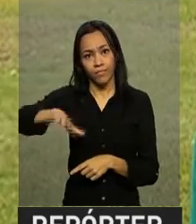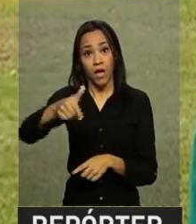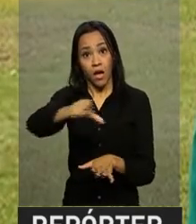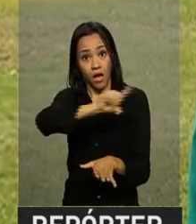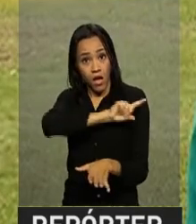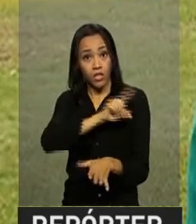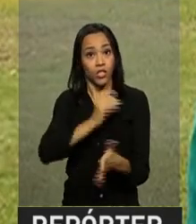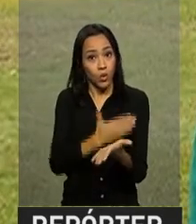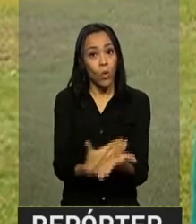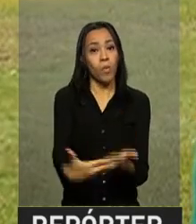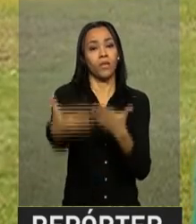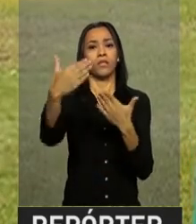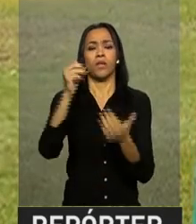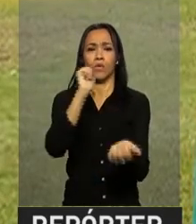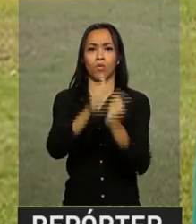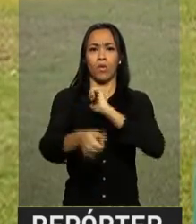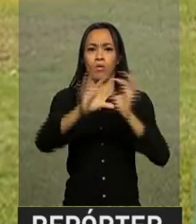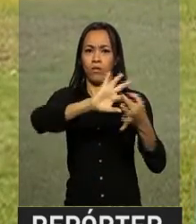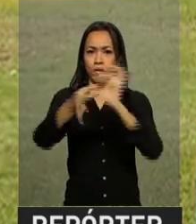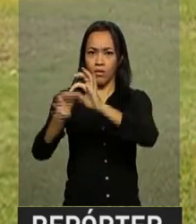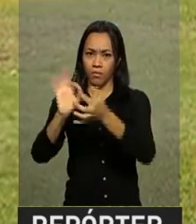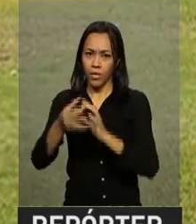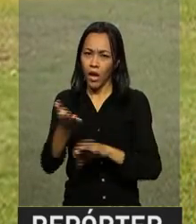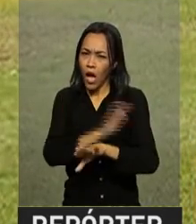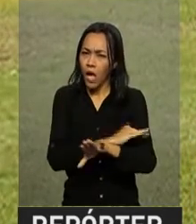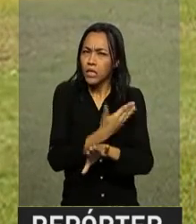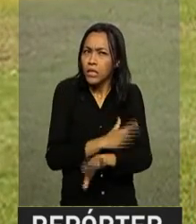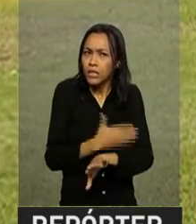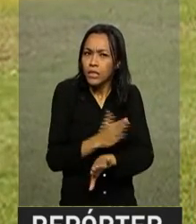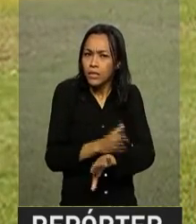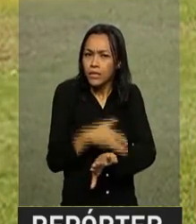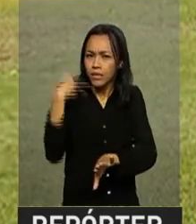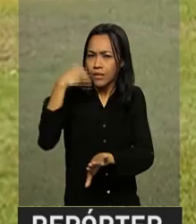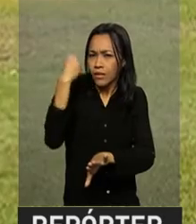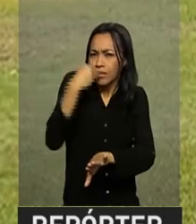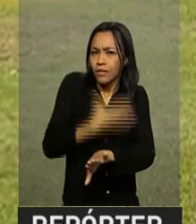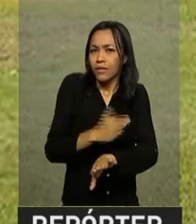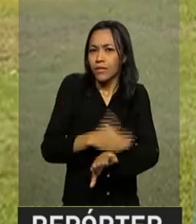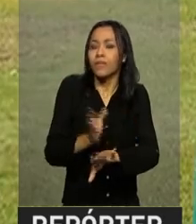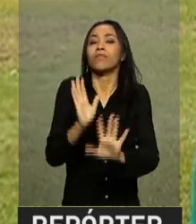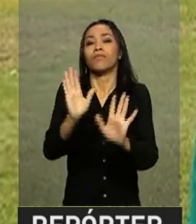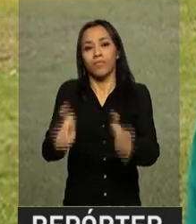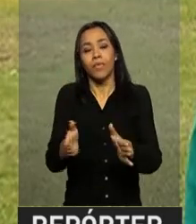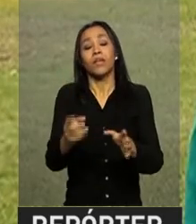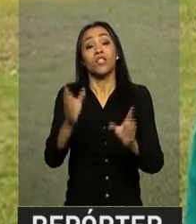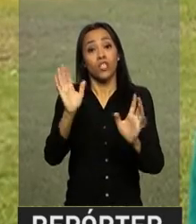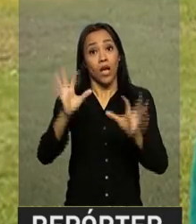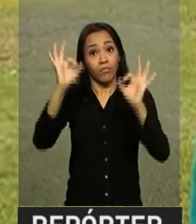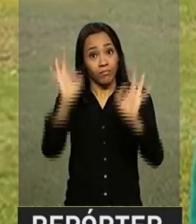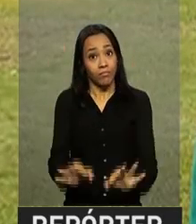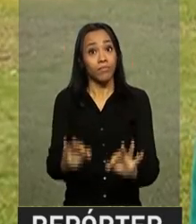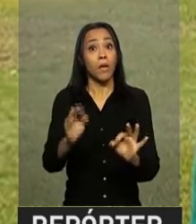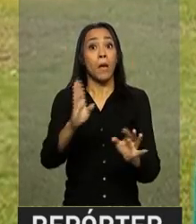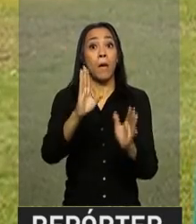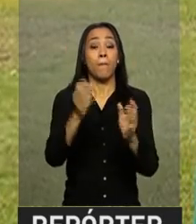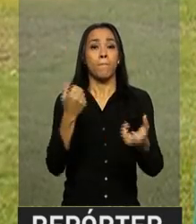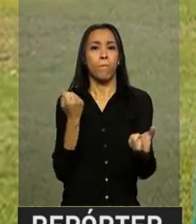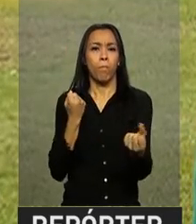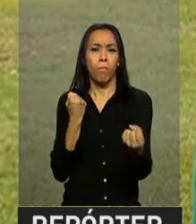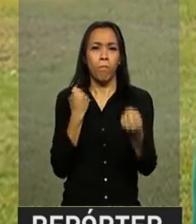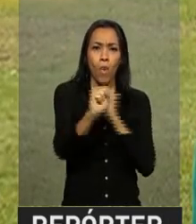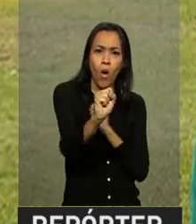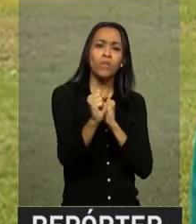dos Jogos Olímpicos para poderem ambientar o seu treinamento na cidade. Já está confirmada a presença do boxe de Cuba, do